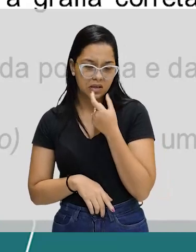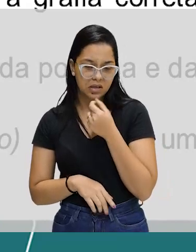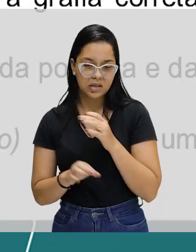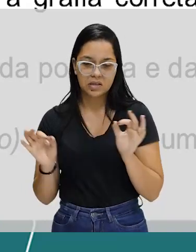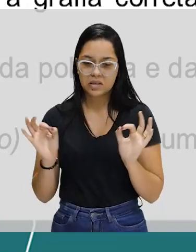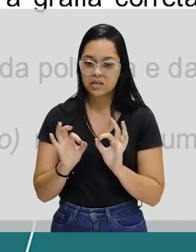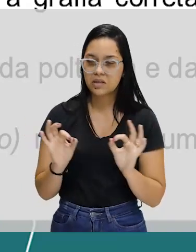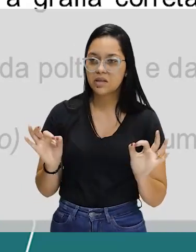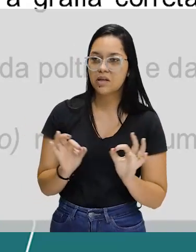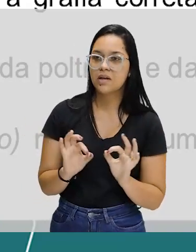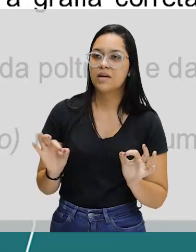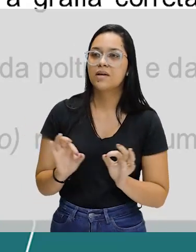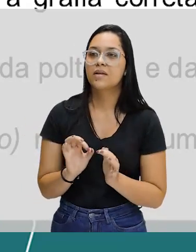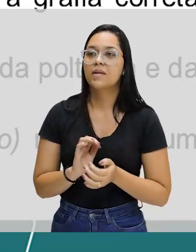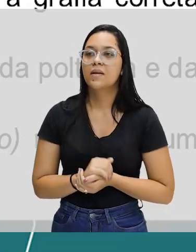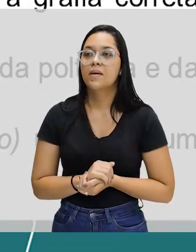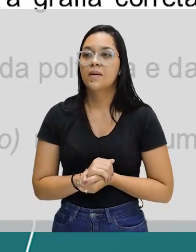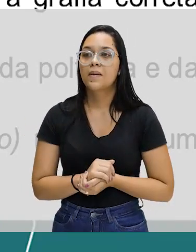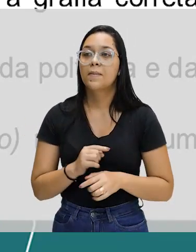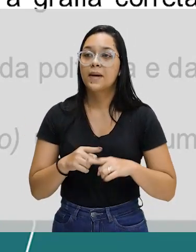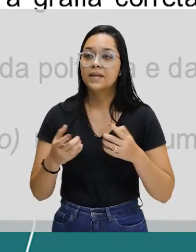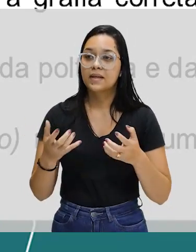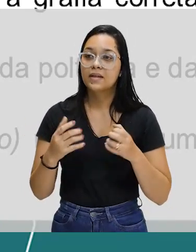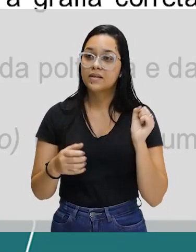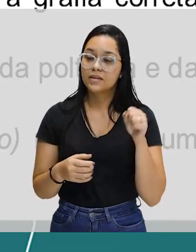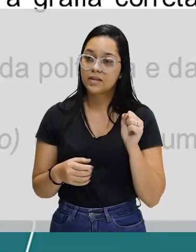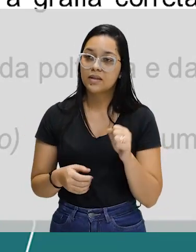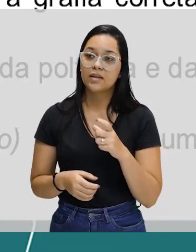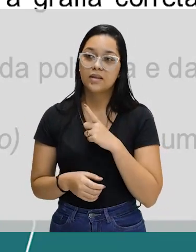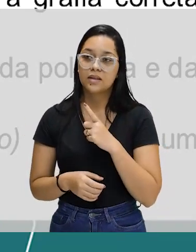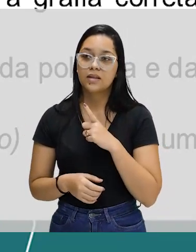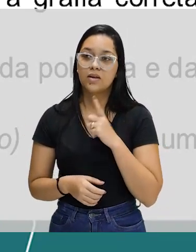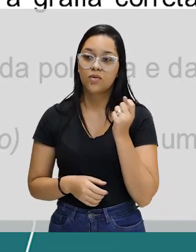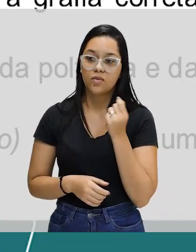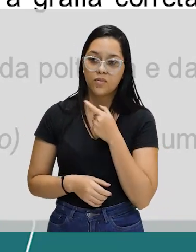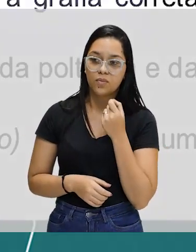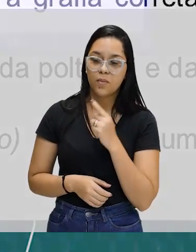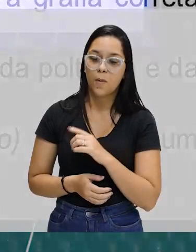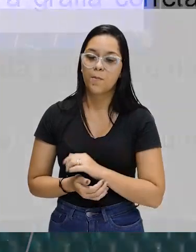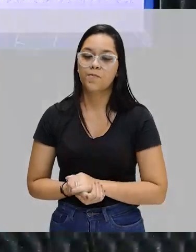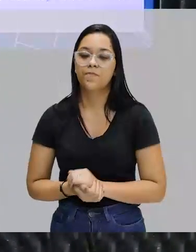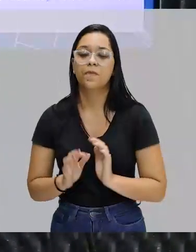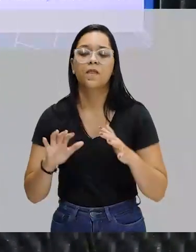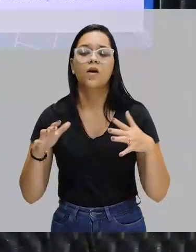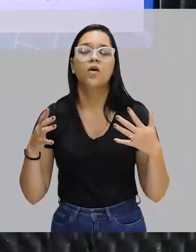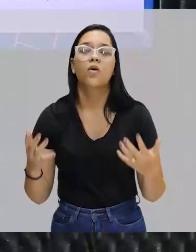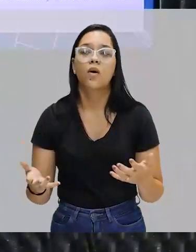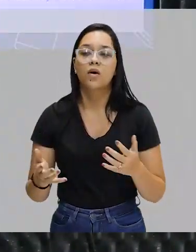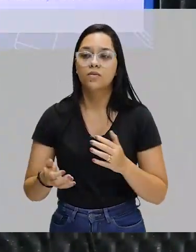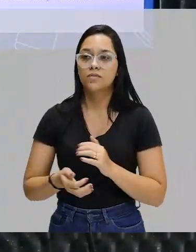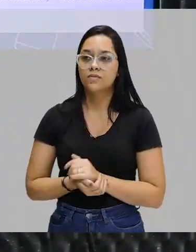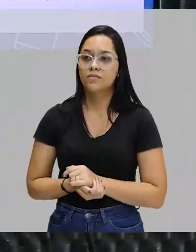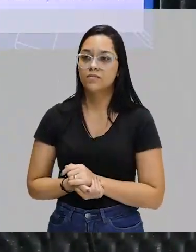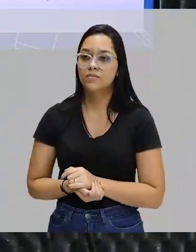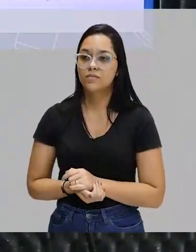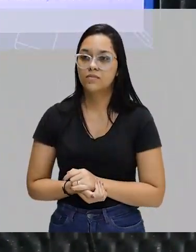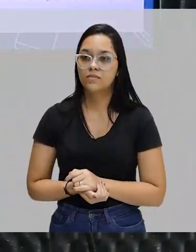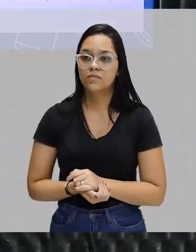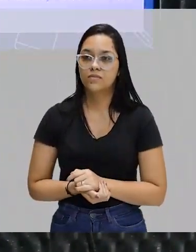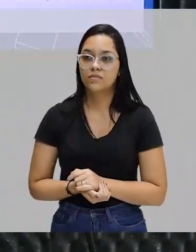na tirinha, nem na charge, né? Mas querendo ou não, cria-se um efeito de humor. E qual foi o efeito de humor